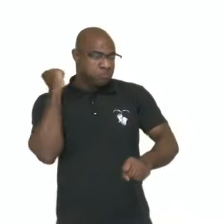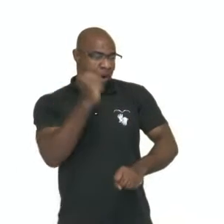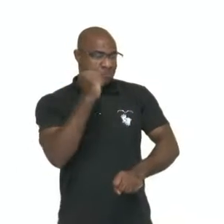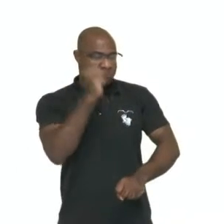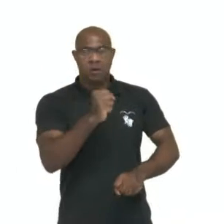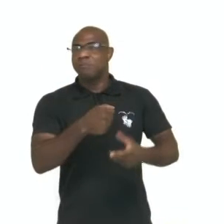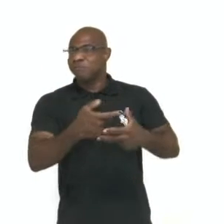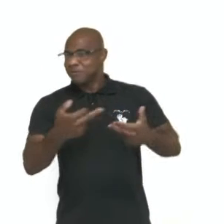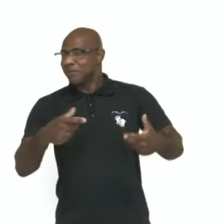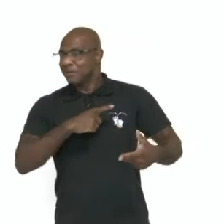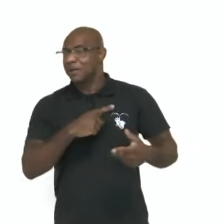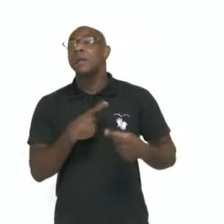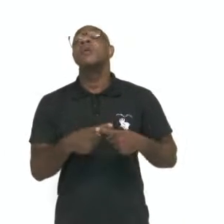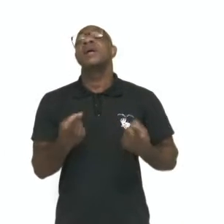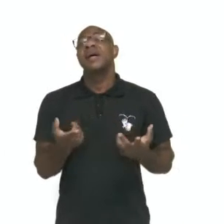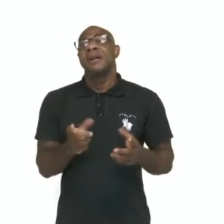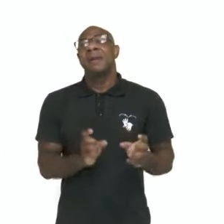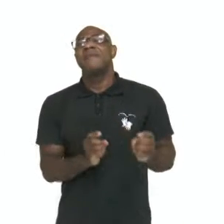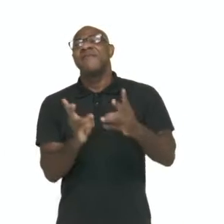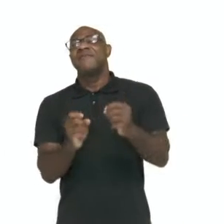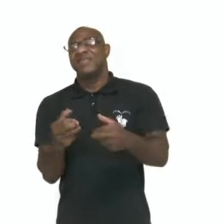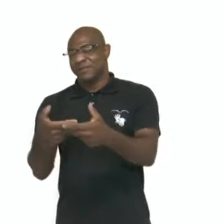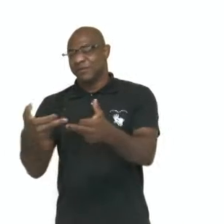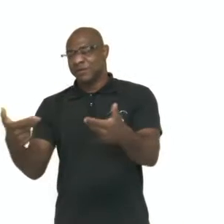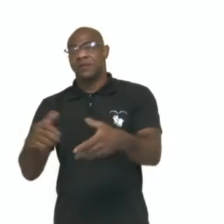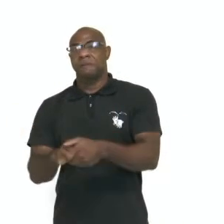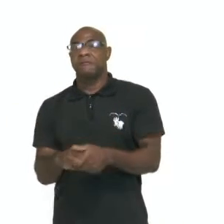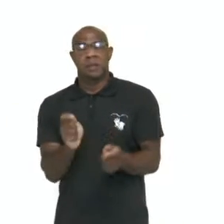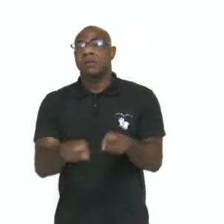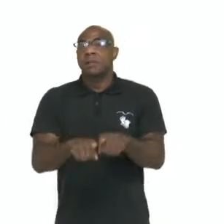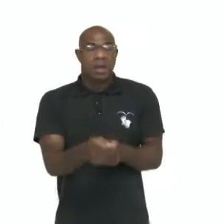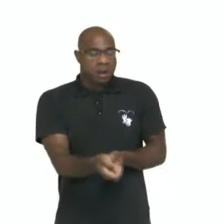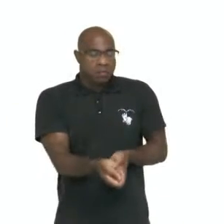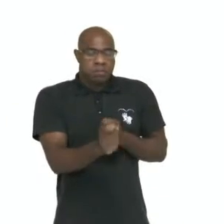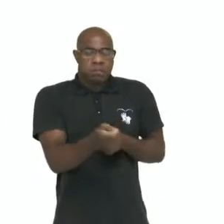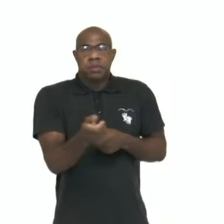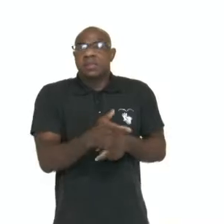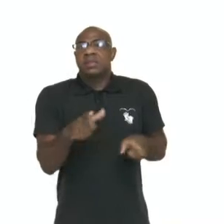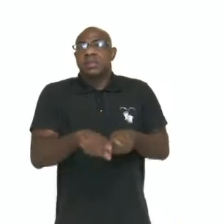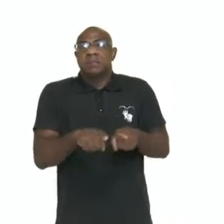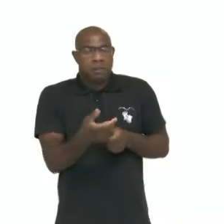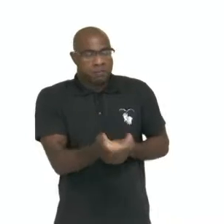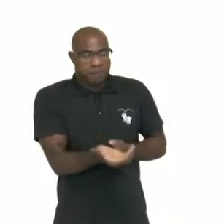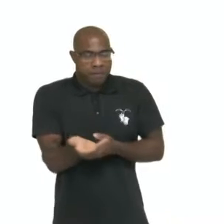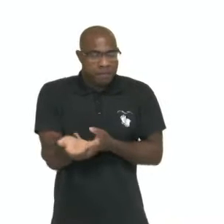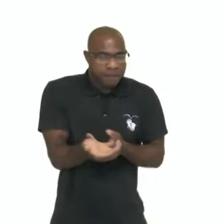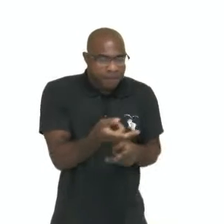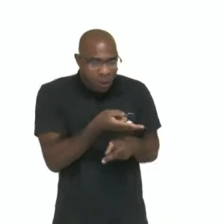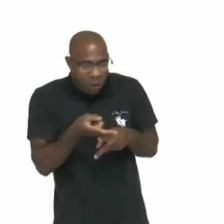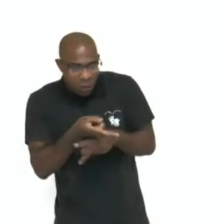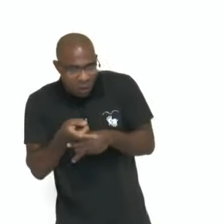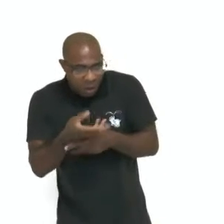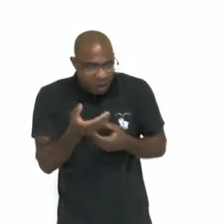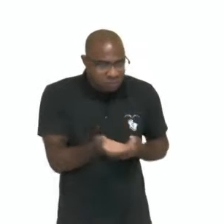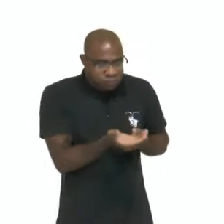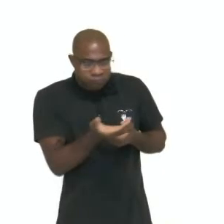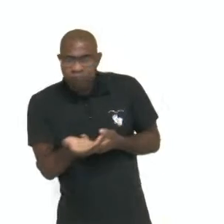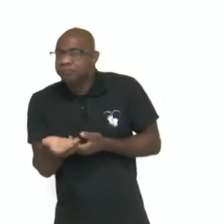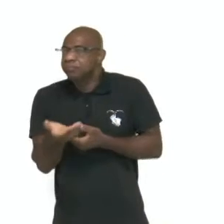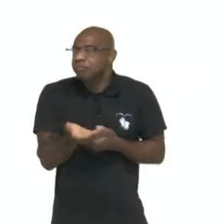história predatória. E a pesca e a caça de mamíferos, né, marinhos, conforme já citamos um exemplo